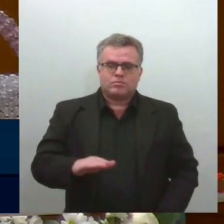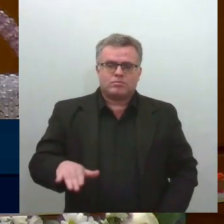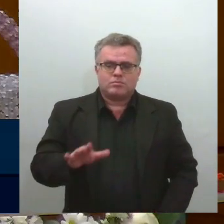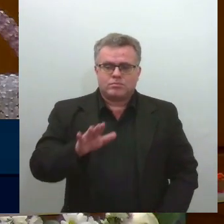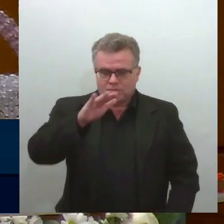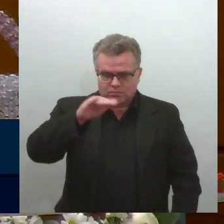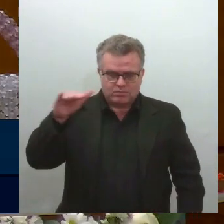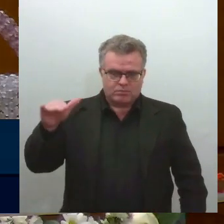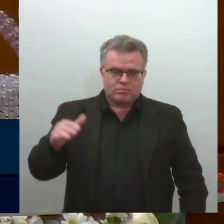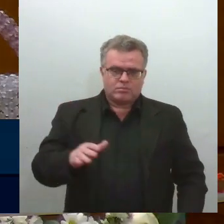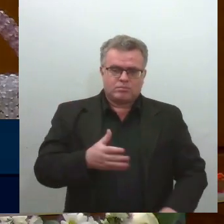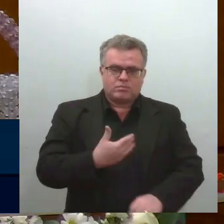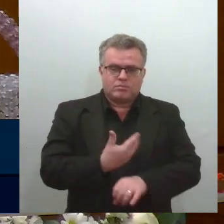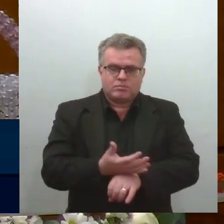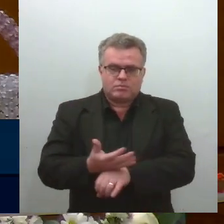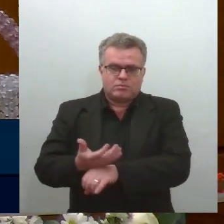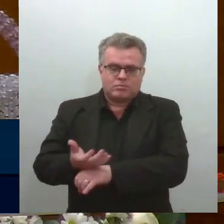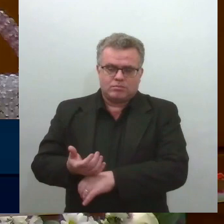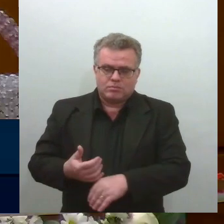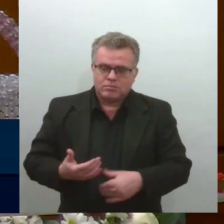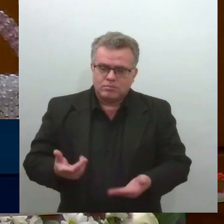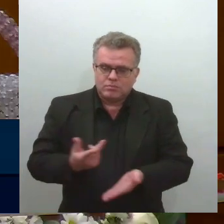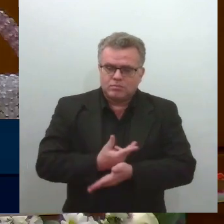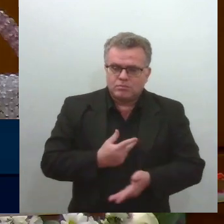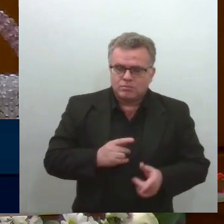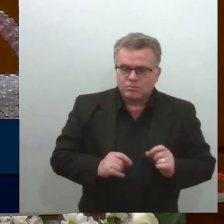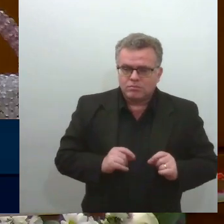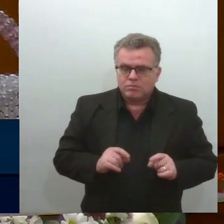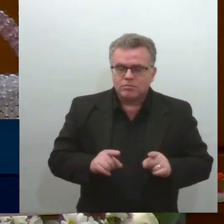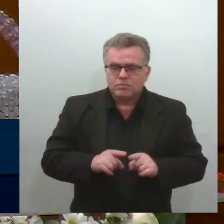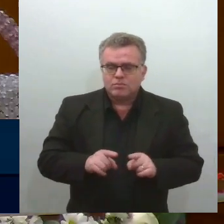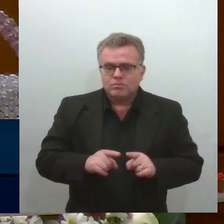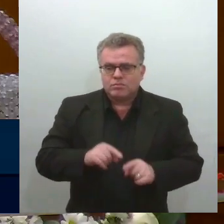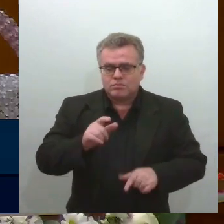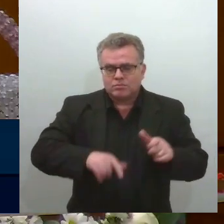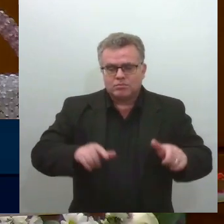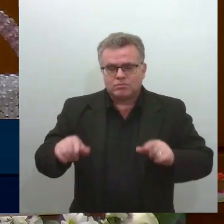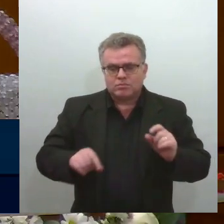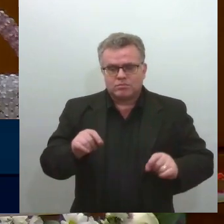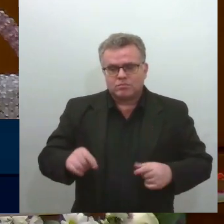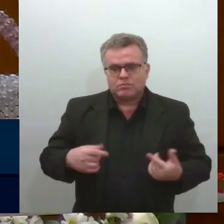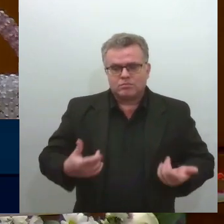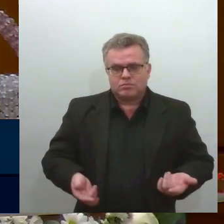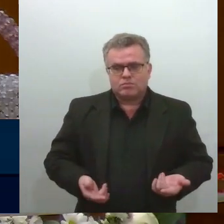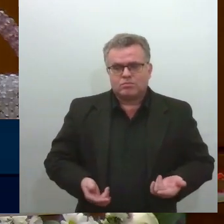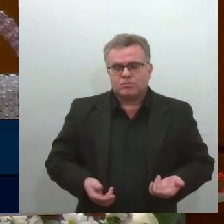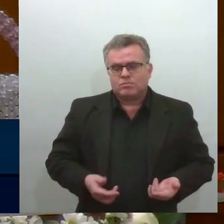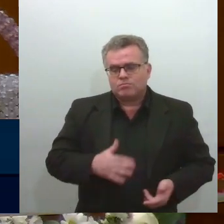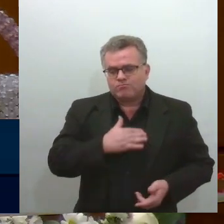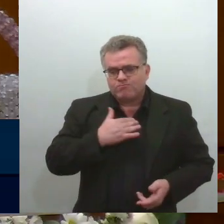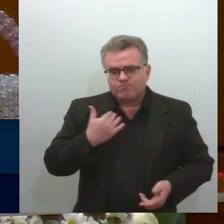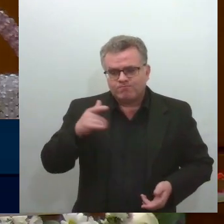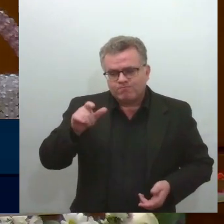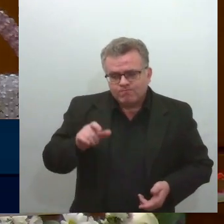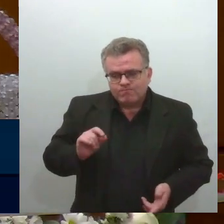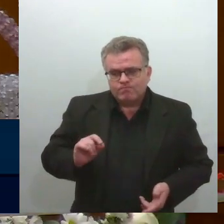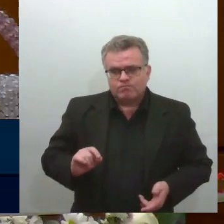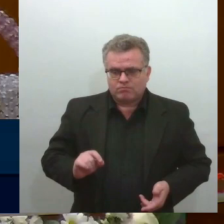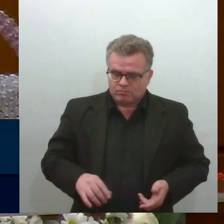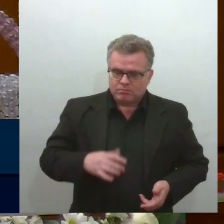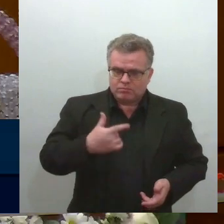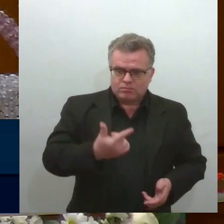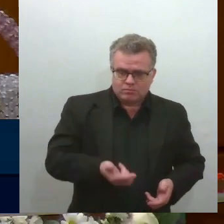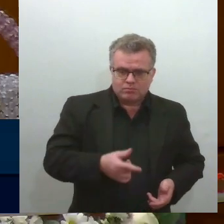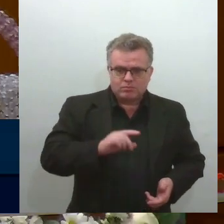vulnerabilidade. Também Barrinhos nos deixou prematuramente em janeiro de 2001, somente